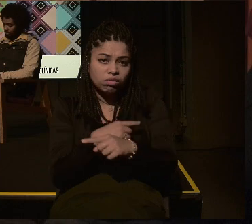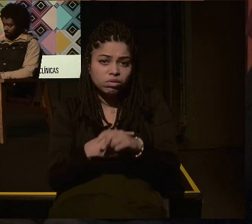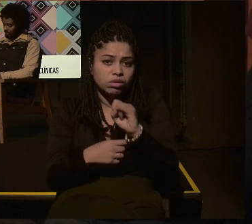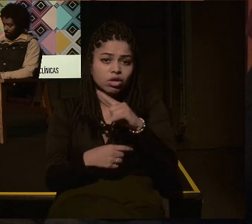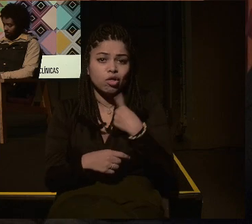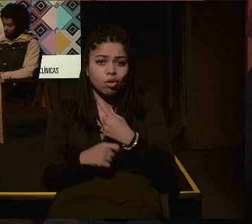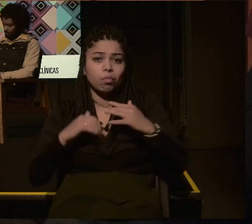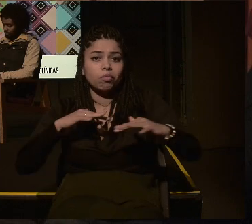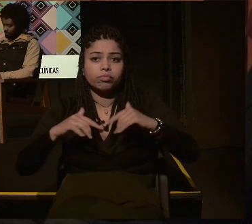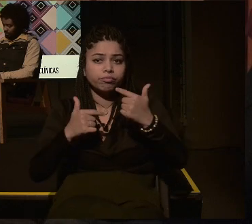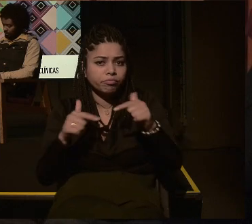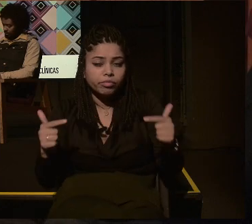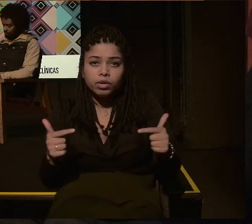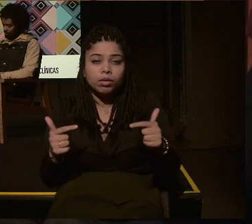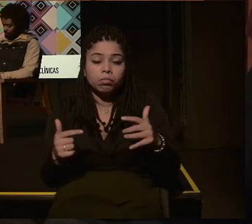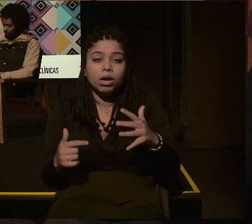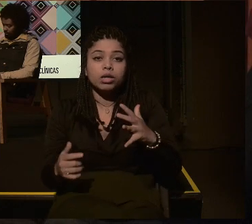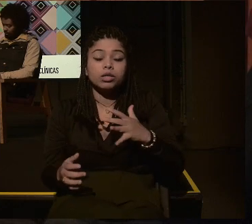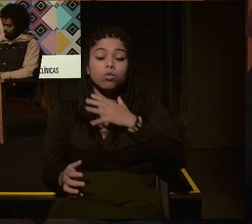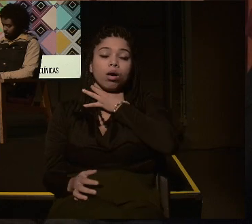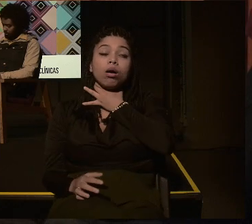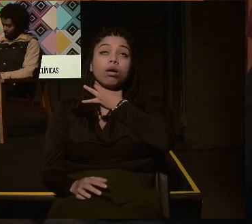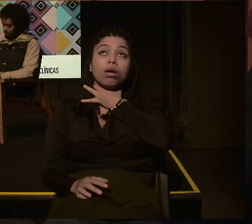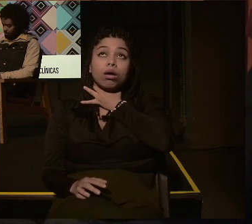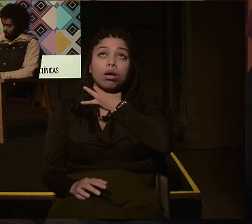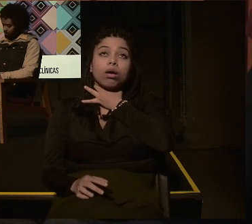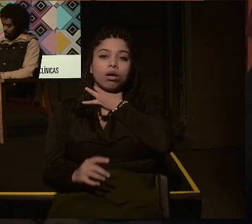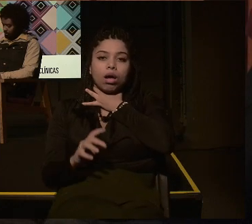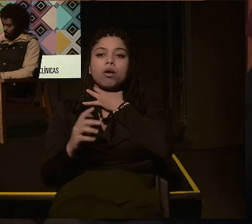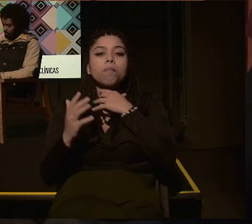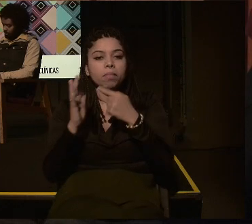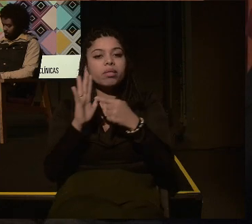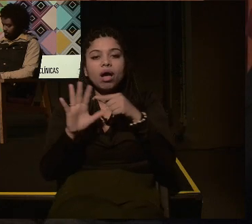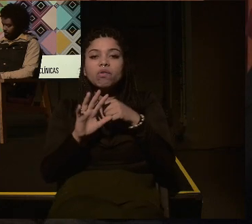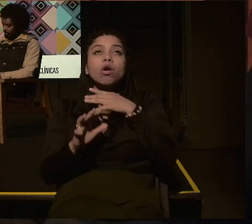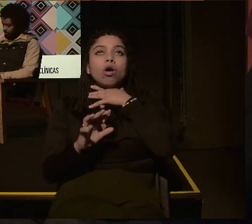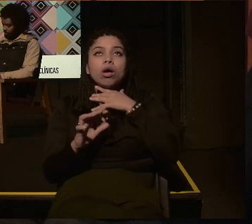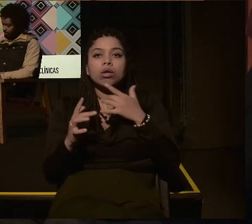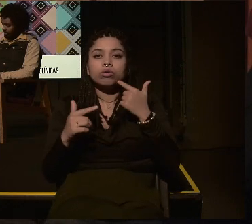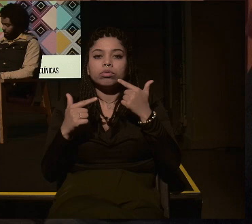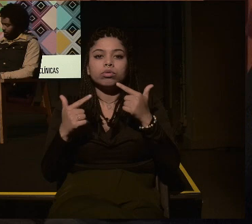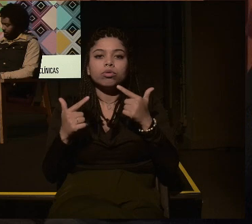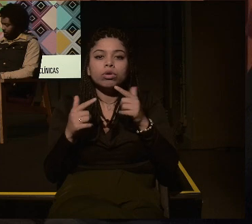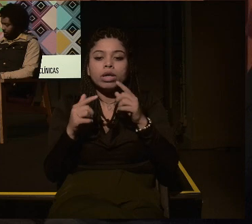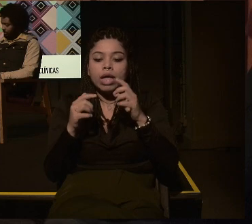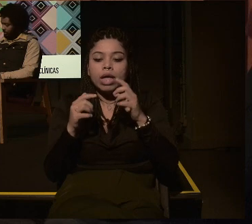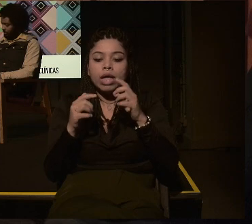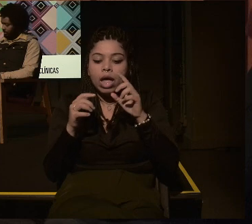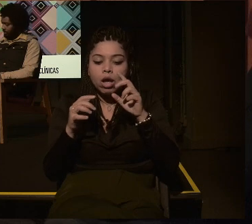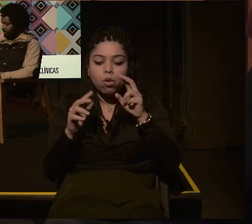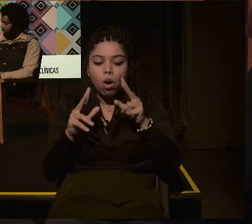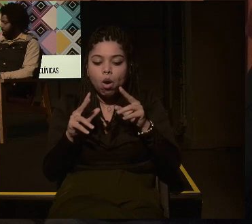a gente não respira, a gente não se liberta dessa própria lógica que nos nutre.